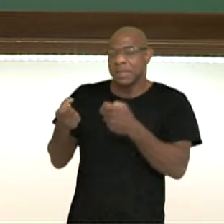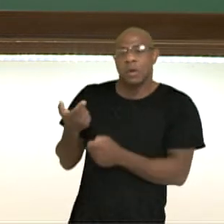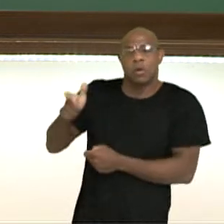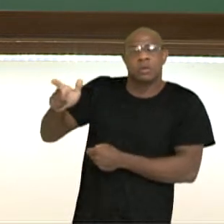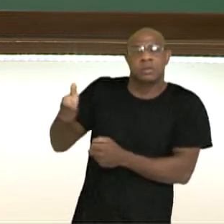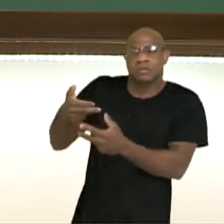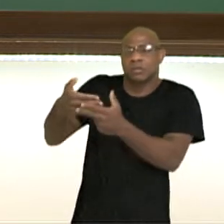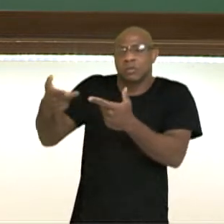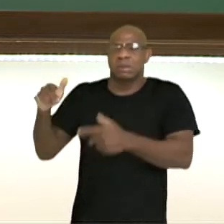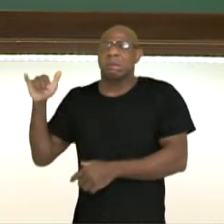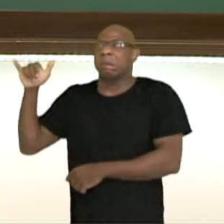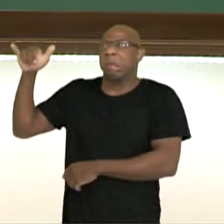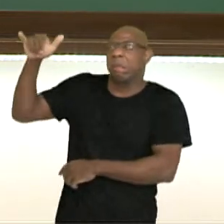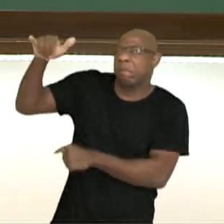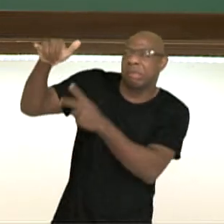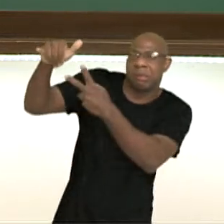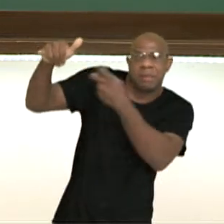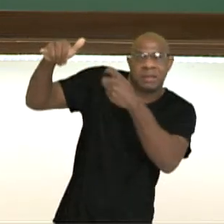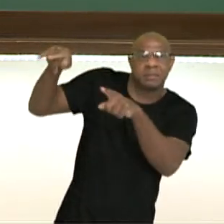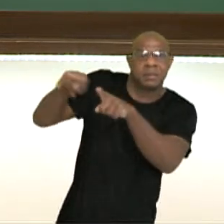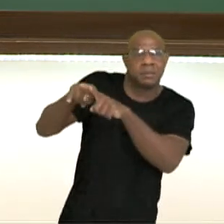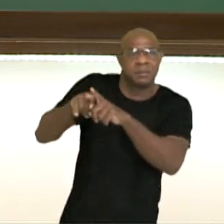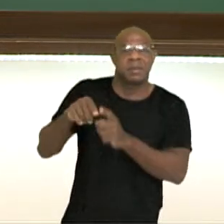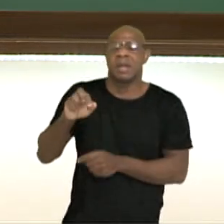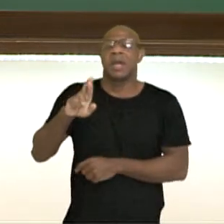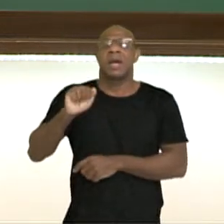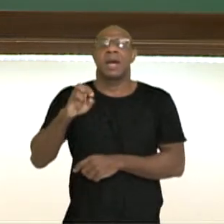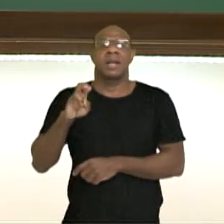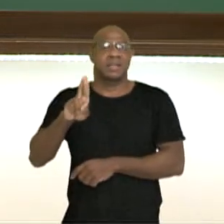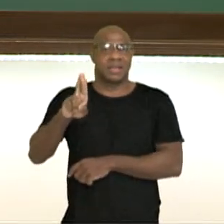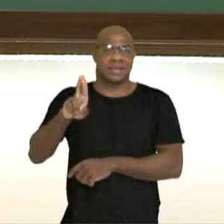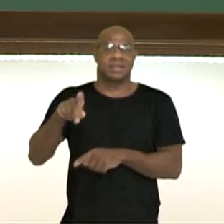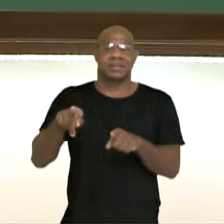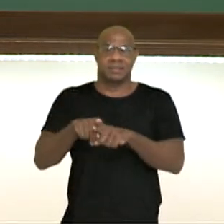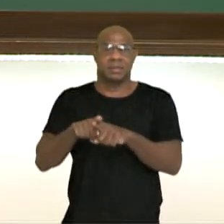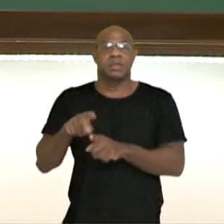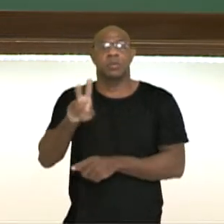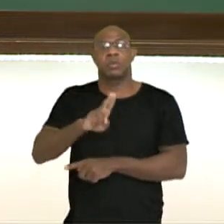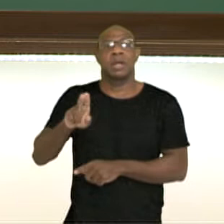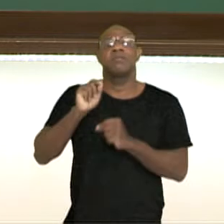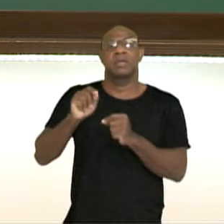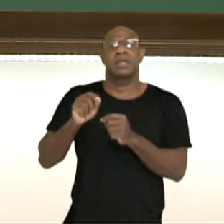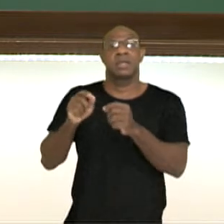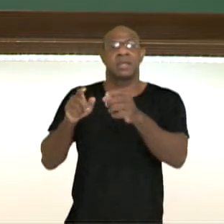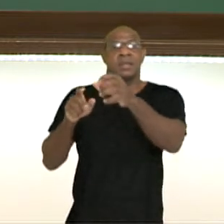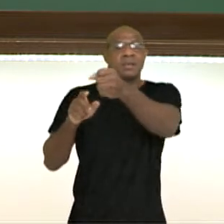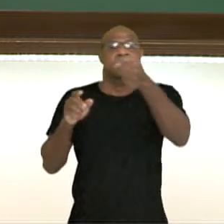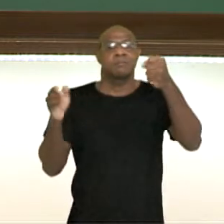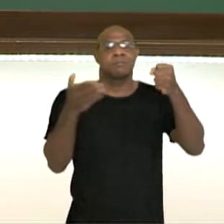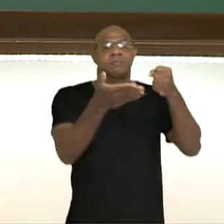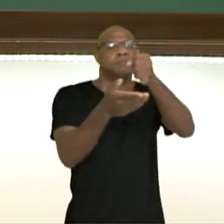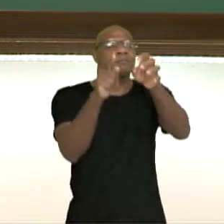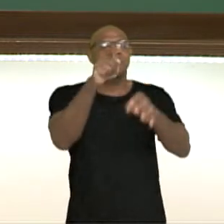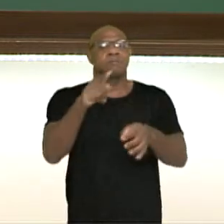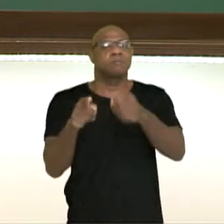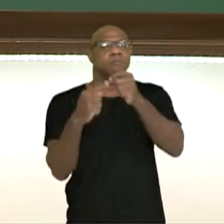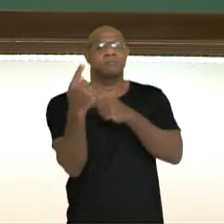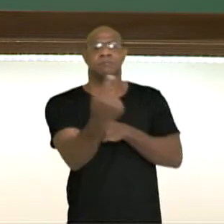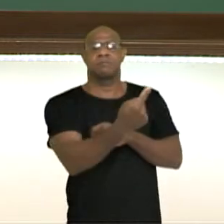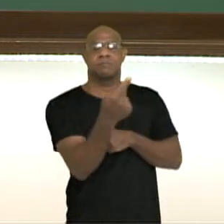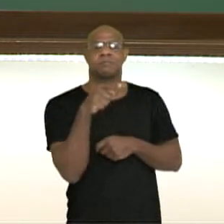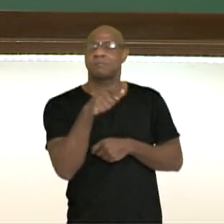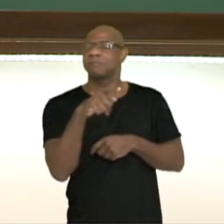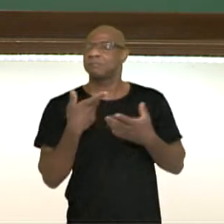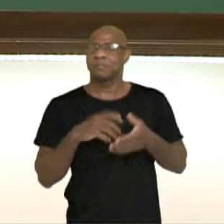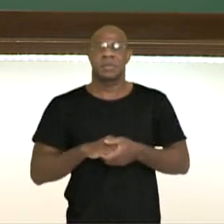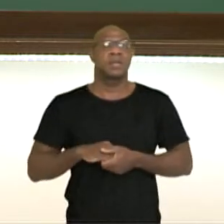outras aeronaves, enfim, por meio do radar que utilizava as micro-ondas, tá ok? Que micro-ondas, na verdade, é uma